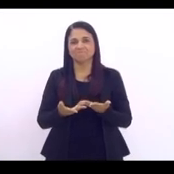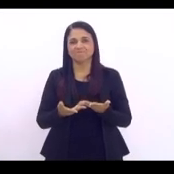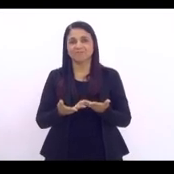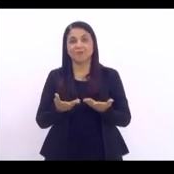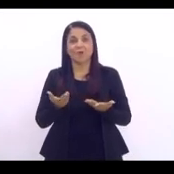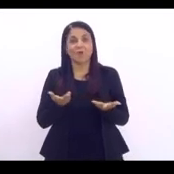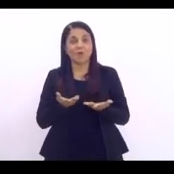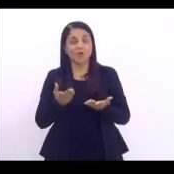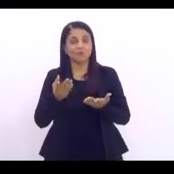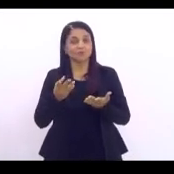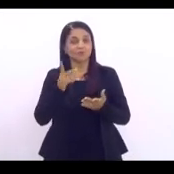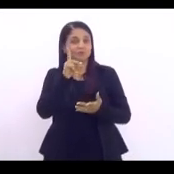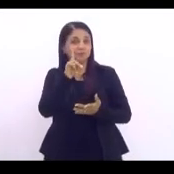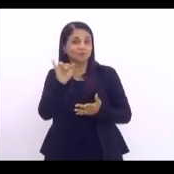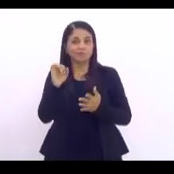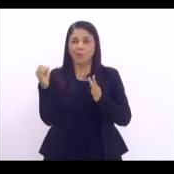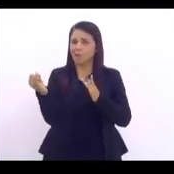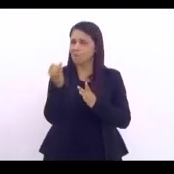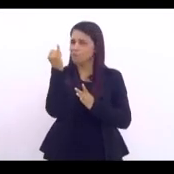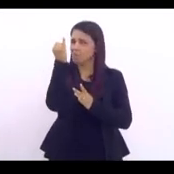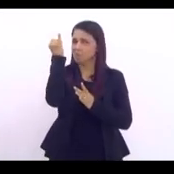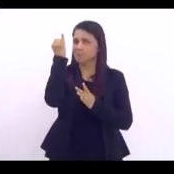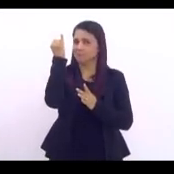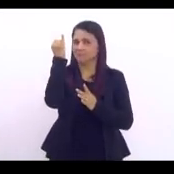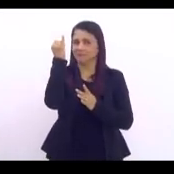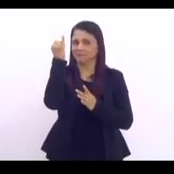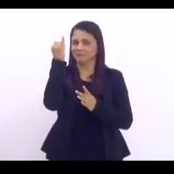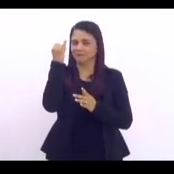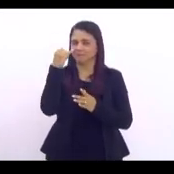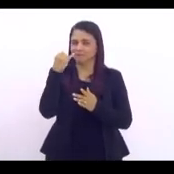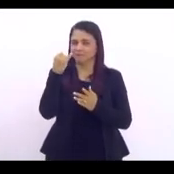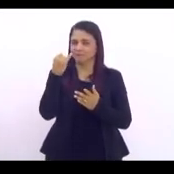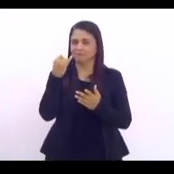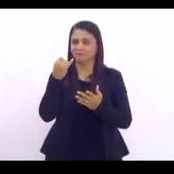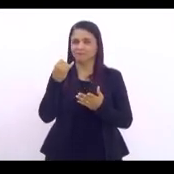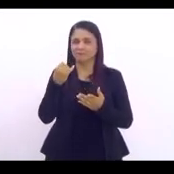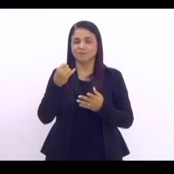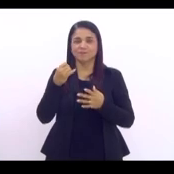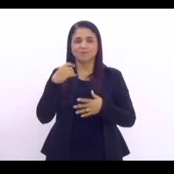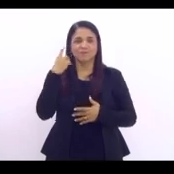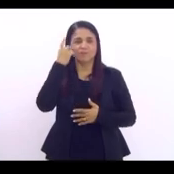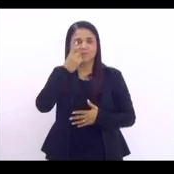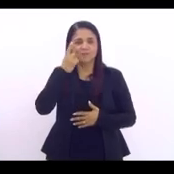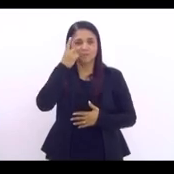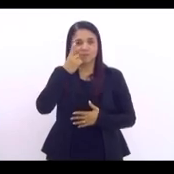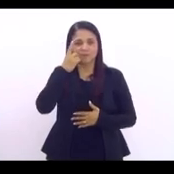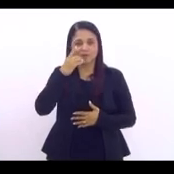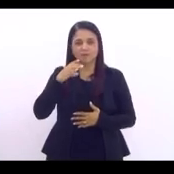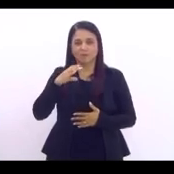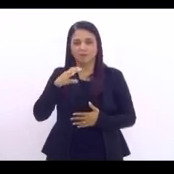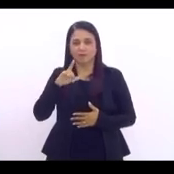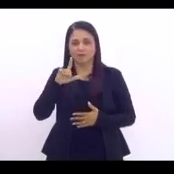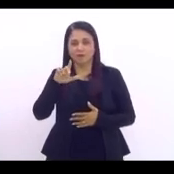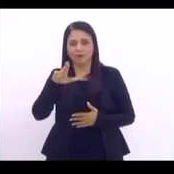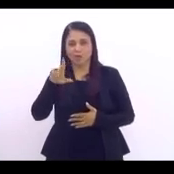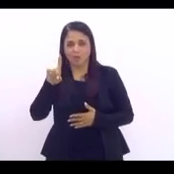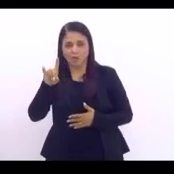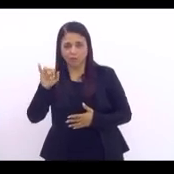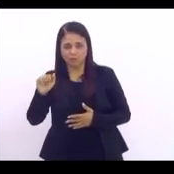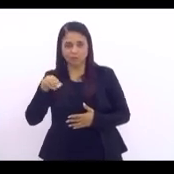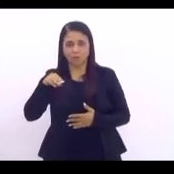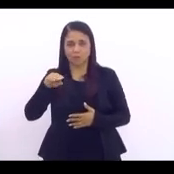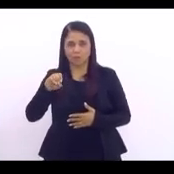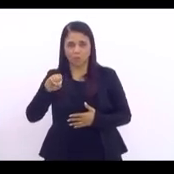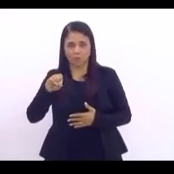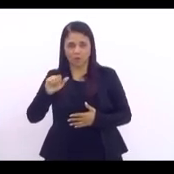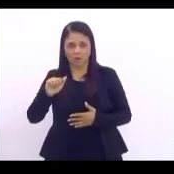que hoje, se o nosso eterno deputado estadual, Cláudio Moacir, estivesse vivo, estaria completando 88 anos